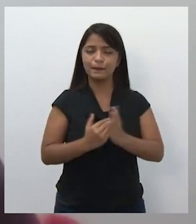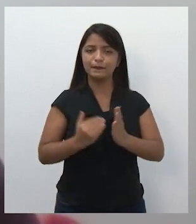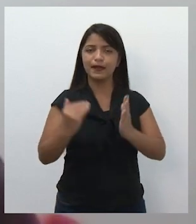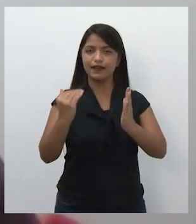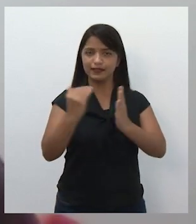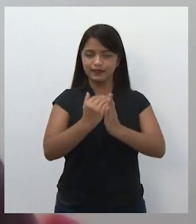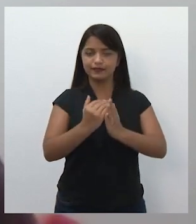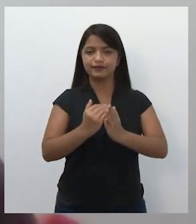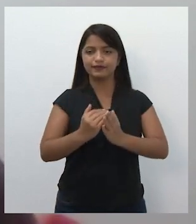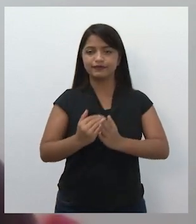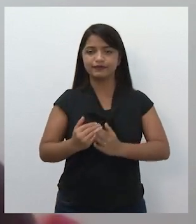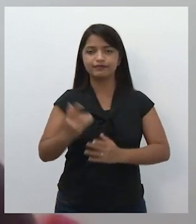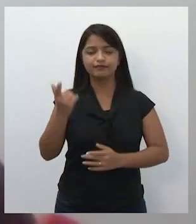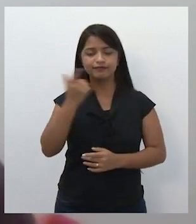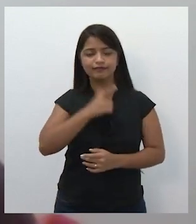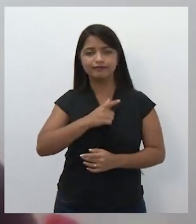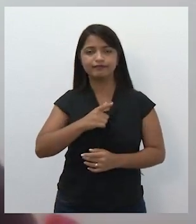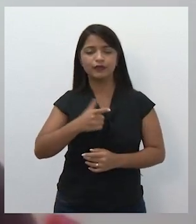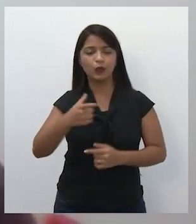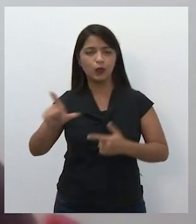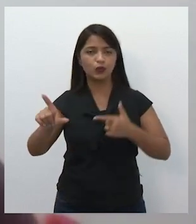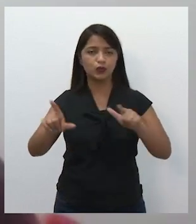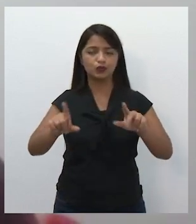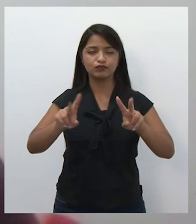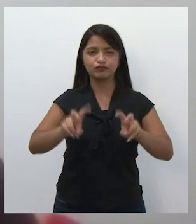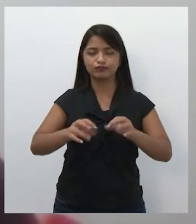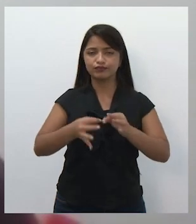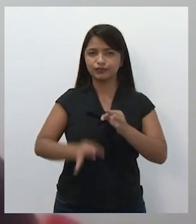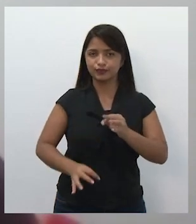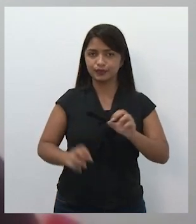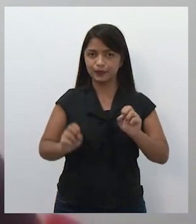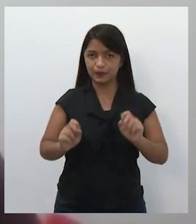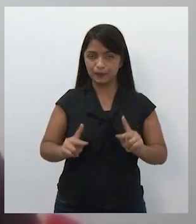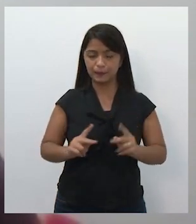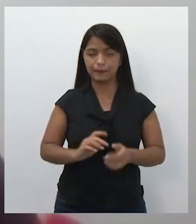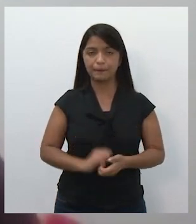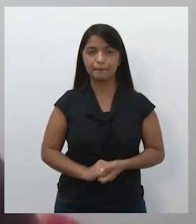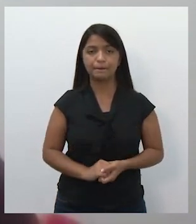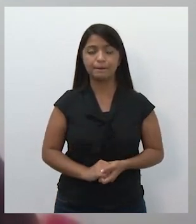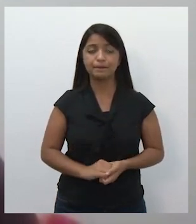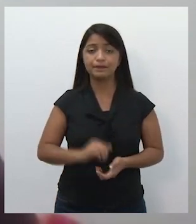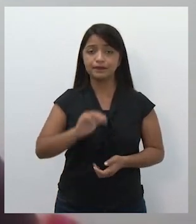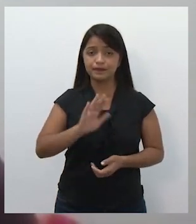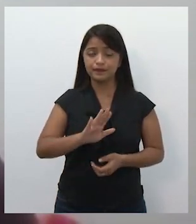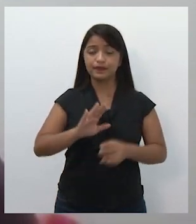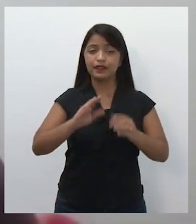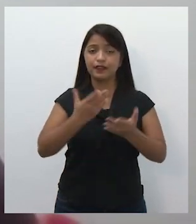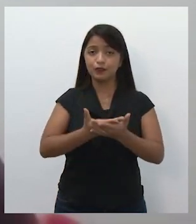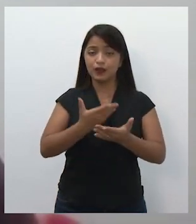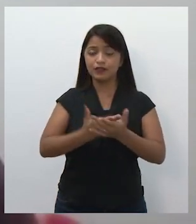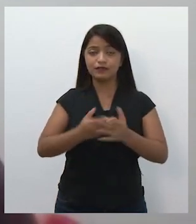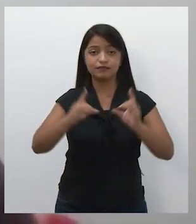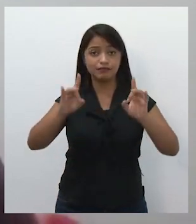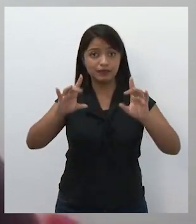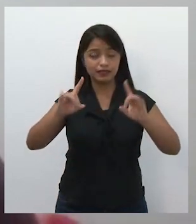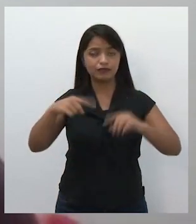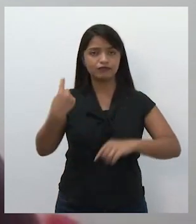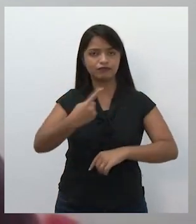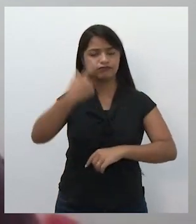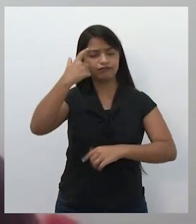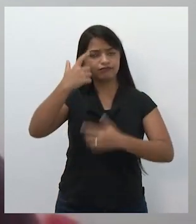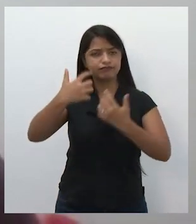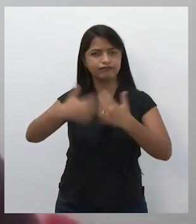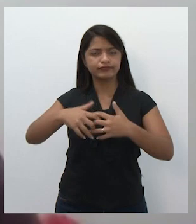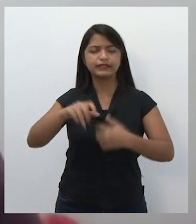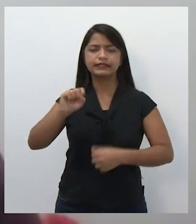poder criar outros links, alinhavar melhor esse material. Mas é como dito, a educação especial foi contemplada, pensamos nela assim, né?